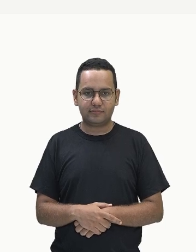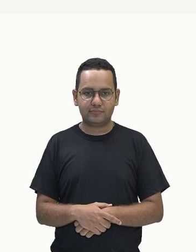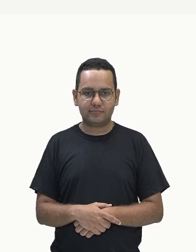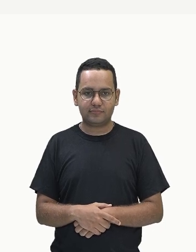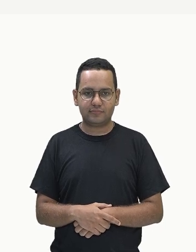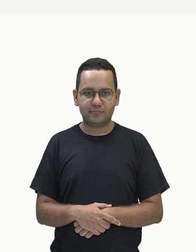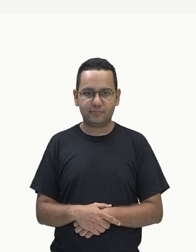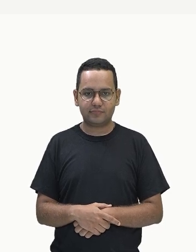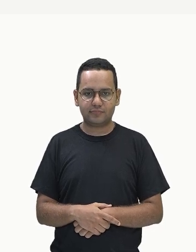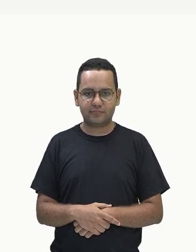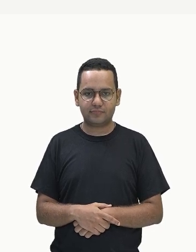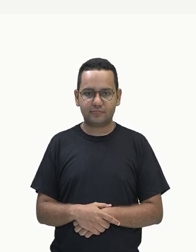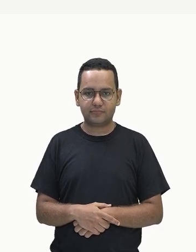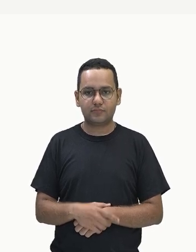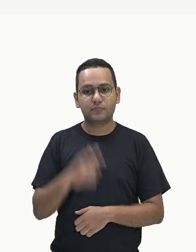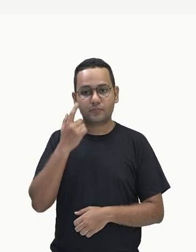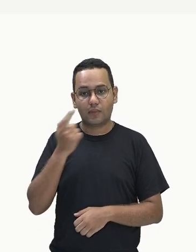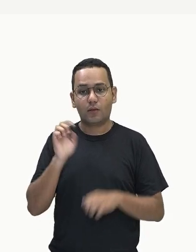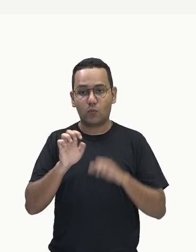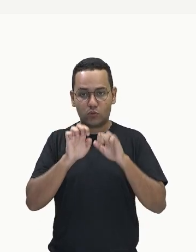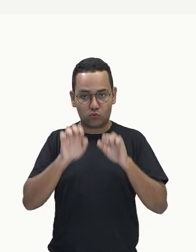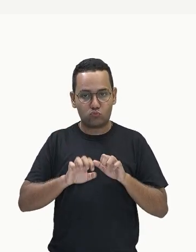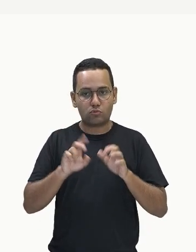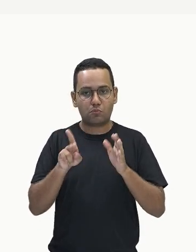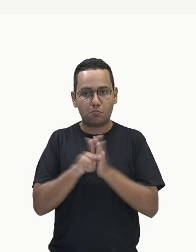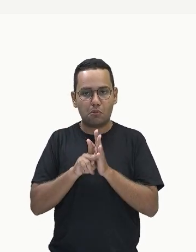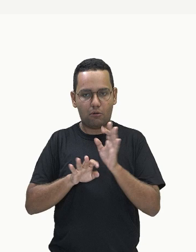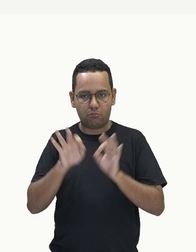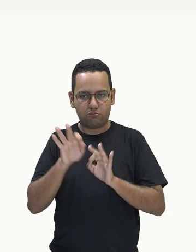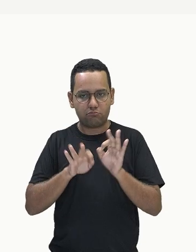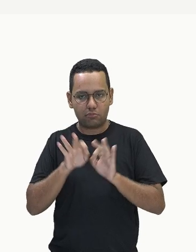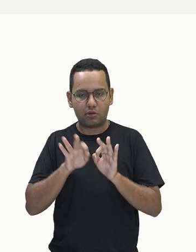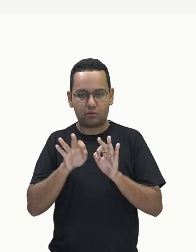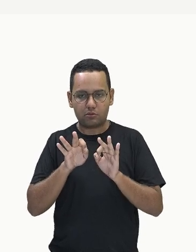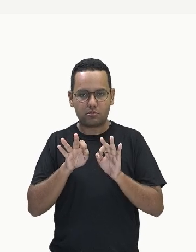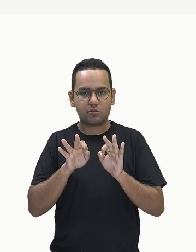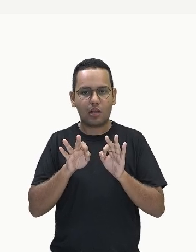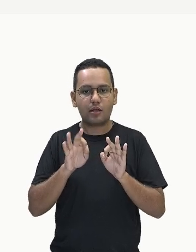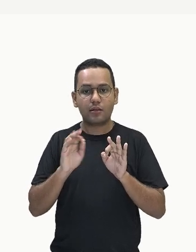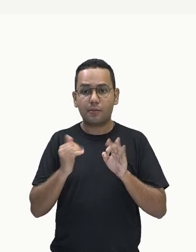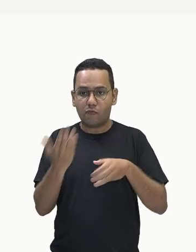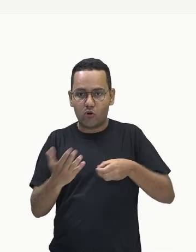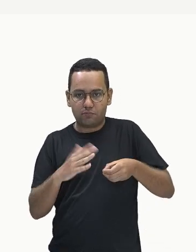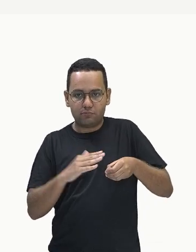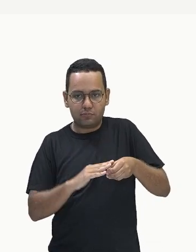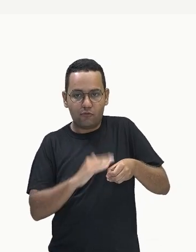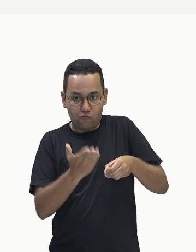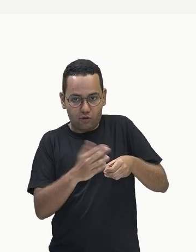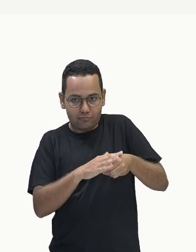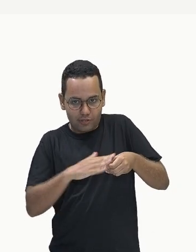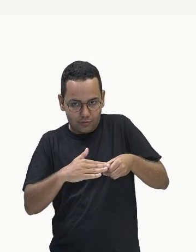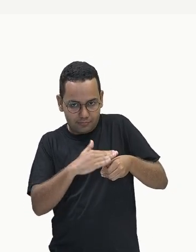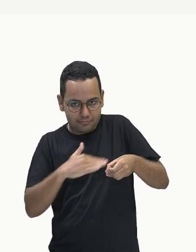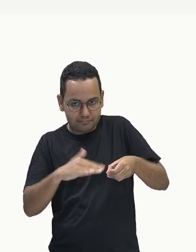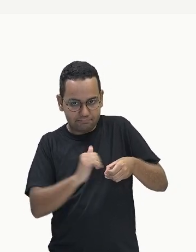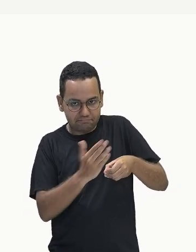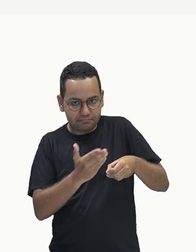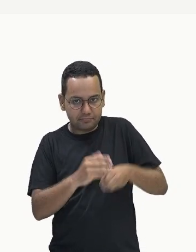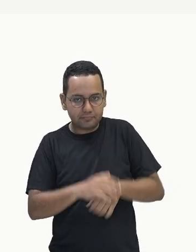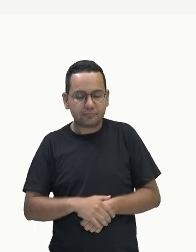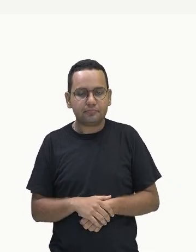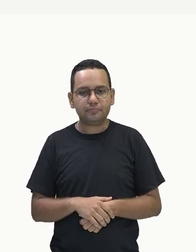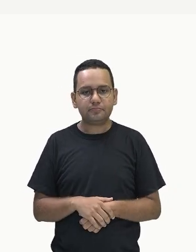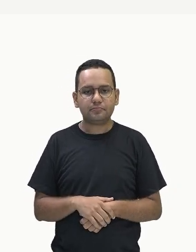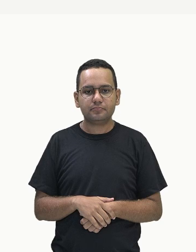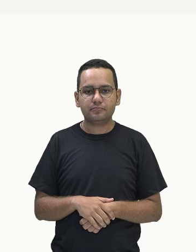Bom, então essa aqui é a estrutura de uma vagina, né? A parte externa do sistema genital feminino, e inclui